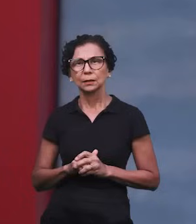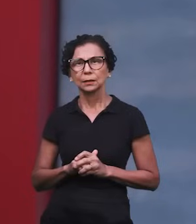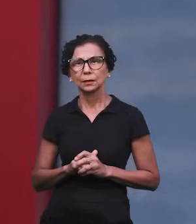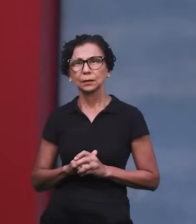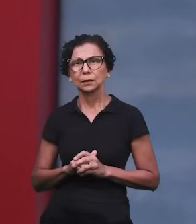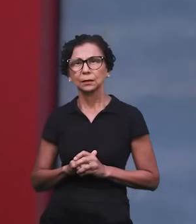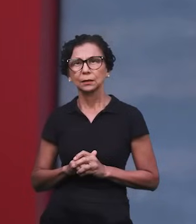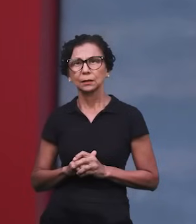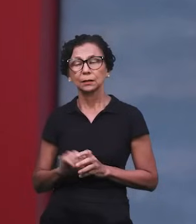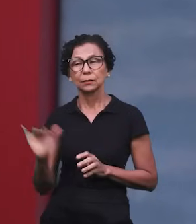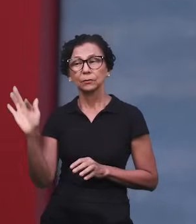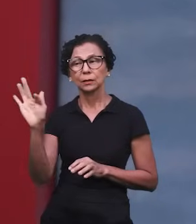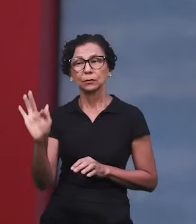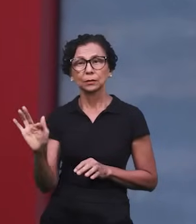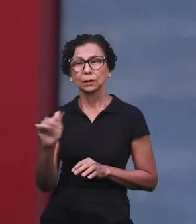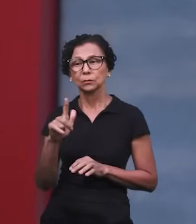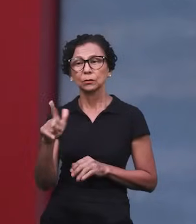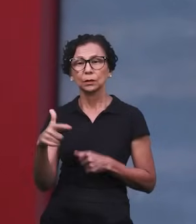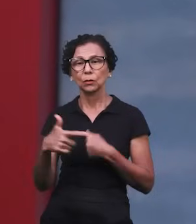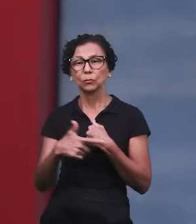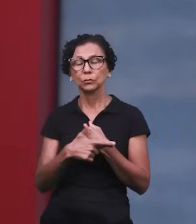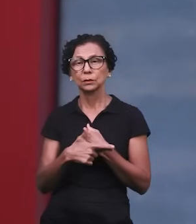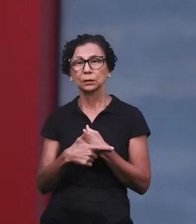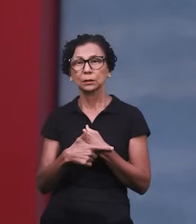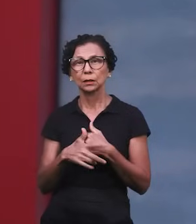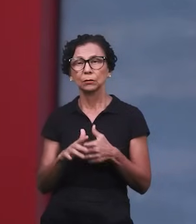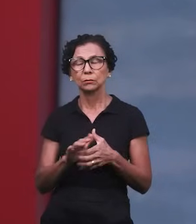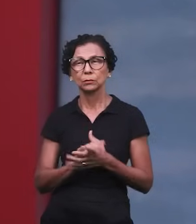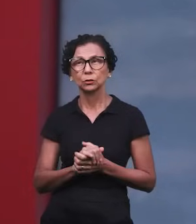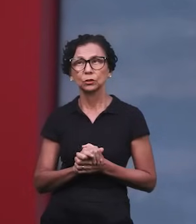precípua de combater a nossa fé,